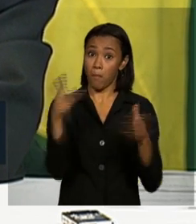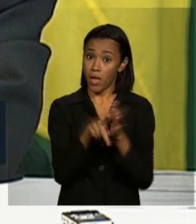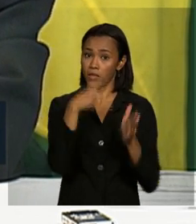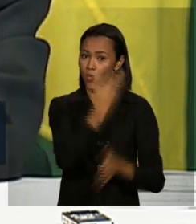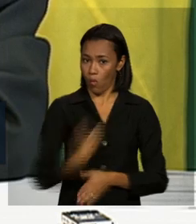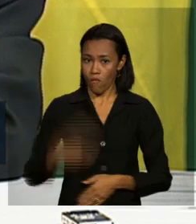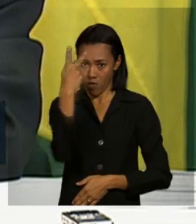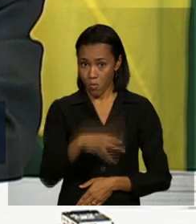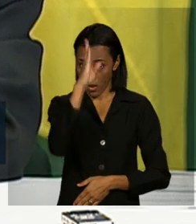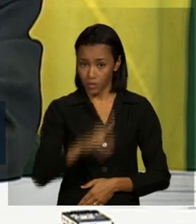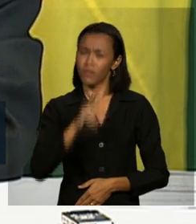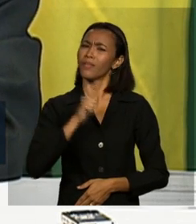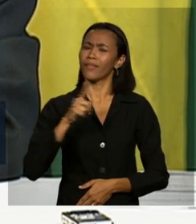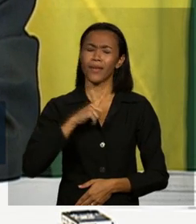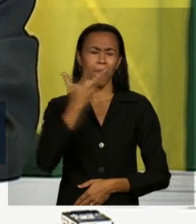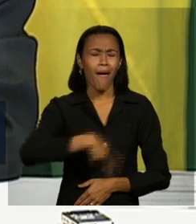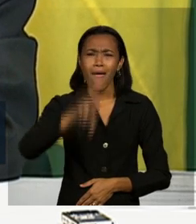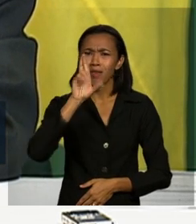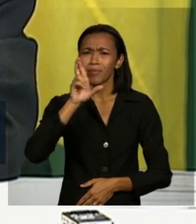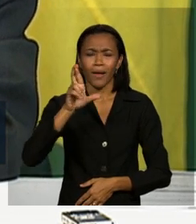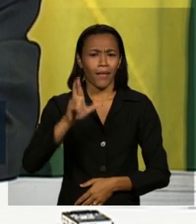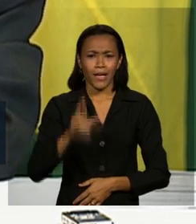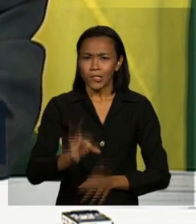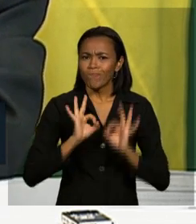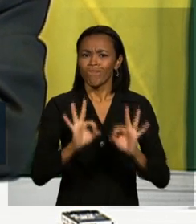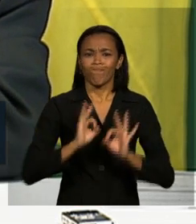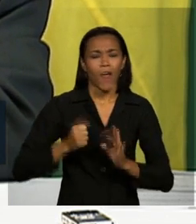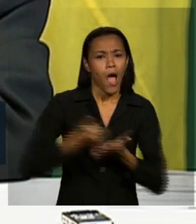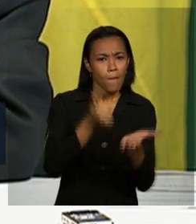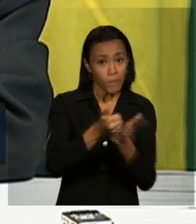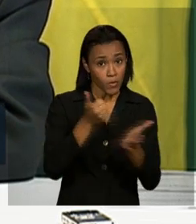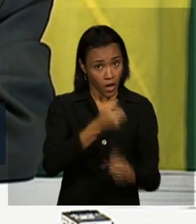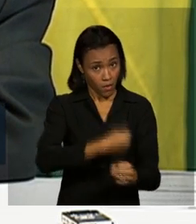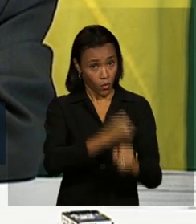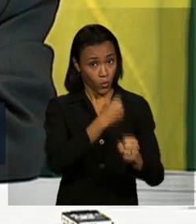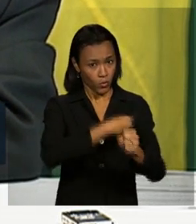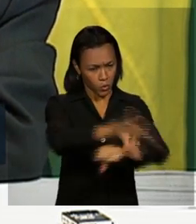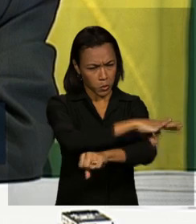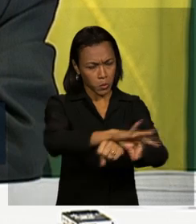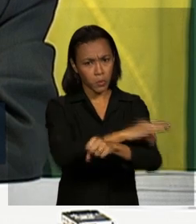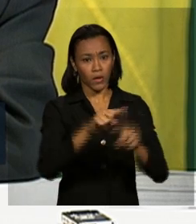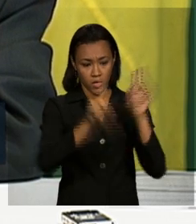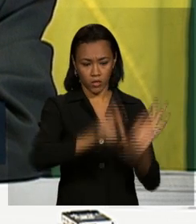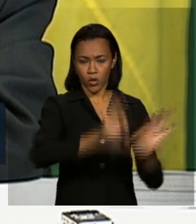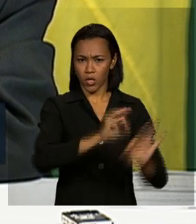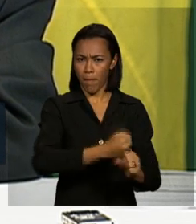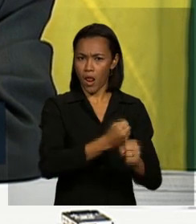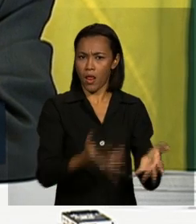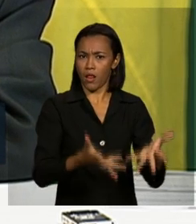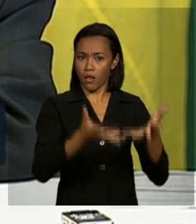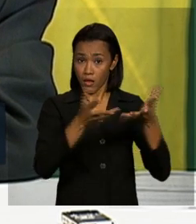brasileiro terá um papel extremamente ativo na construção da engenharia financeira desses projetos que